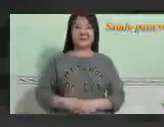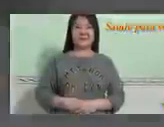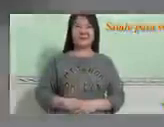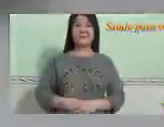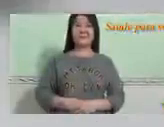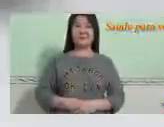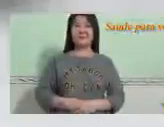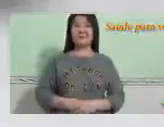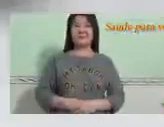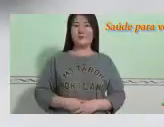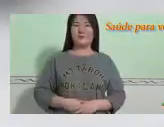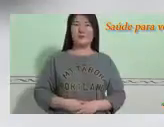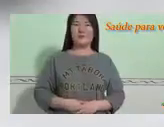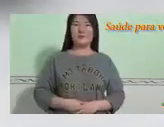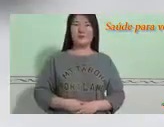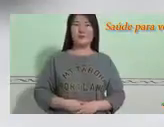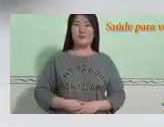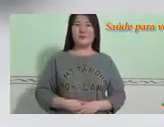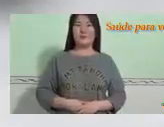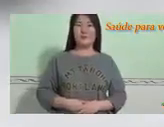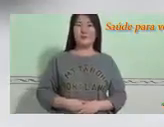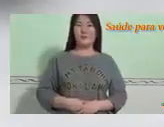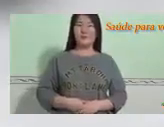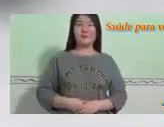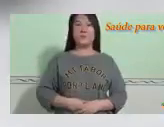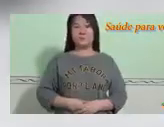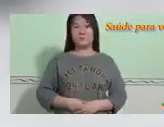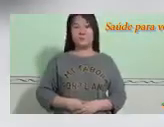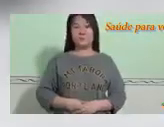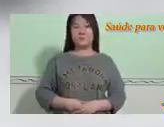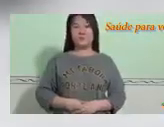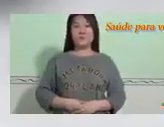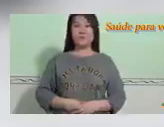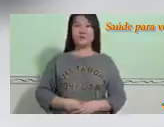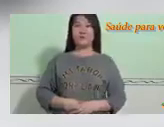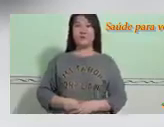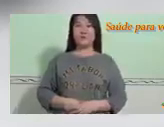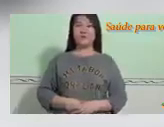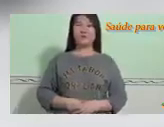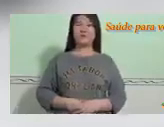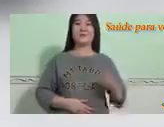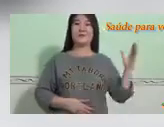da pessoa, pois este tipo de doença não tem cura e tende a evoluir com o passar do tempo.